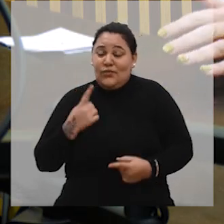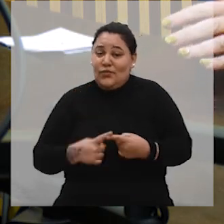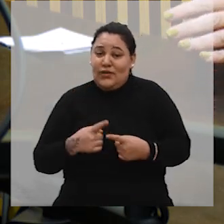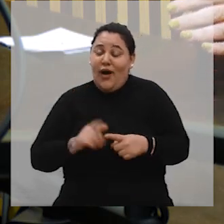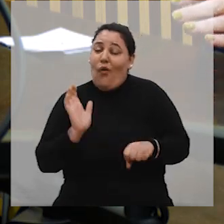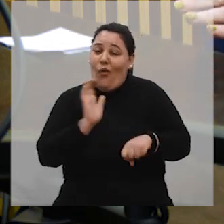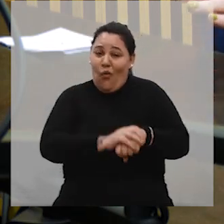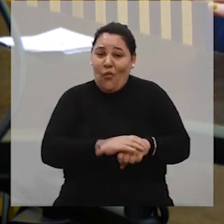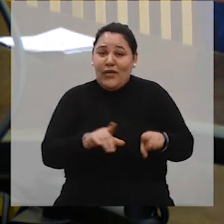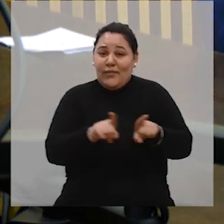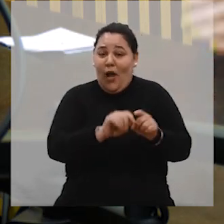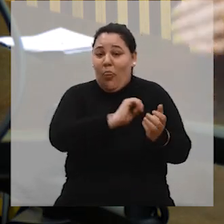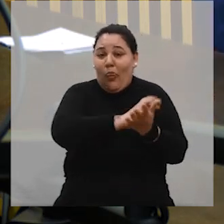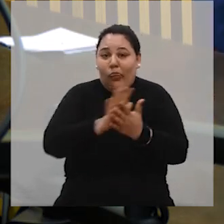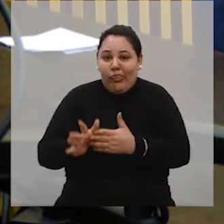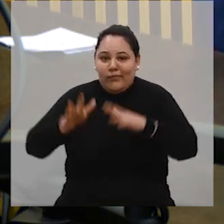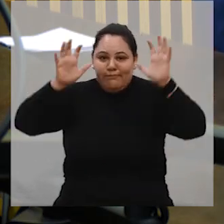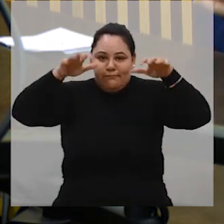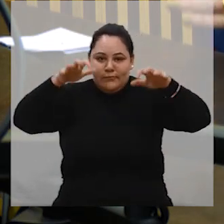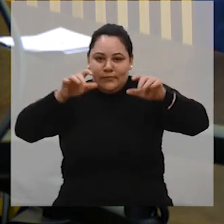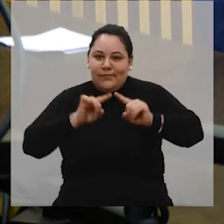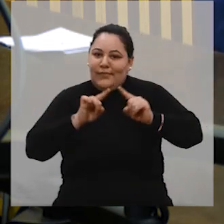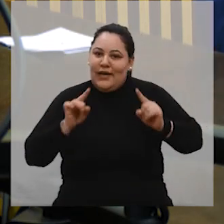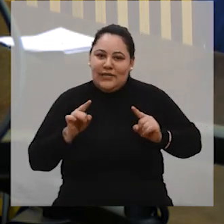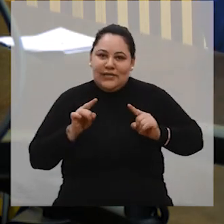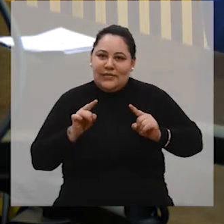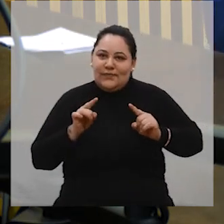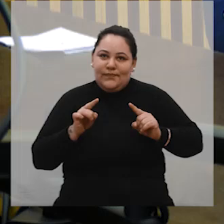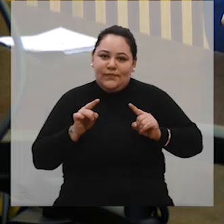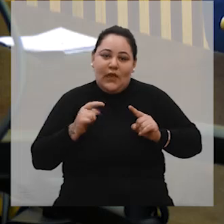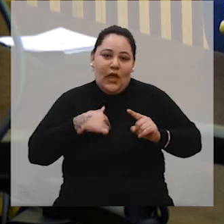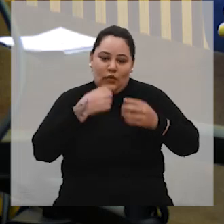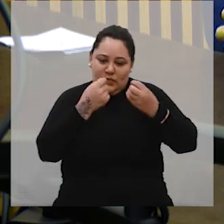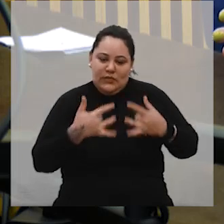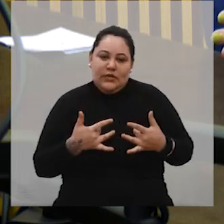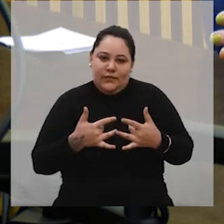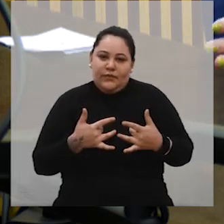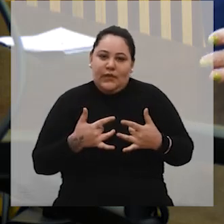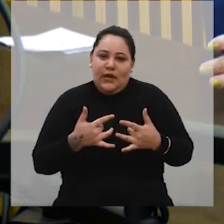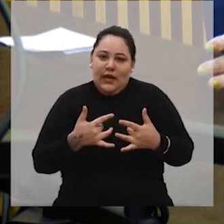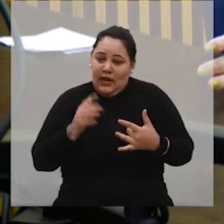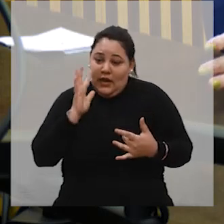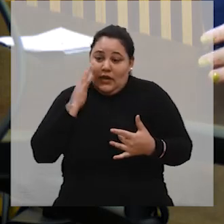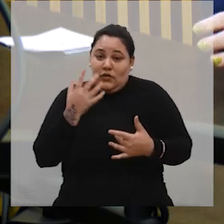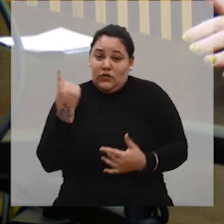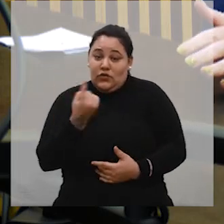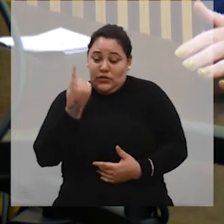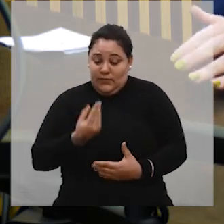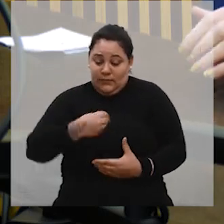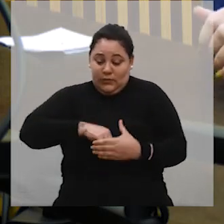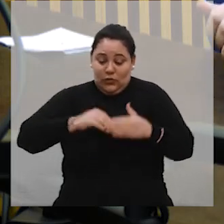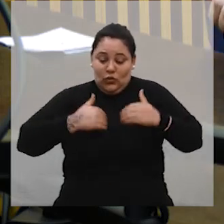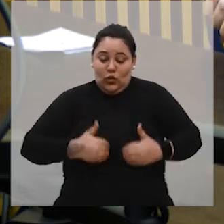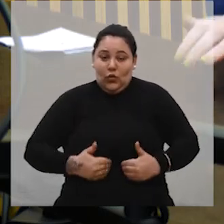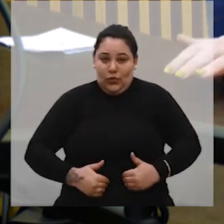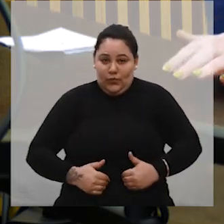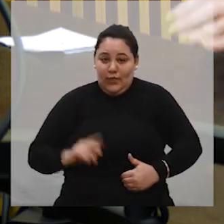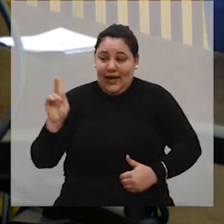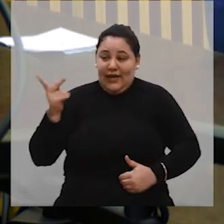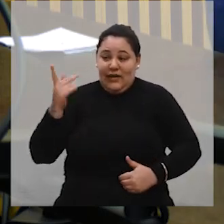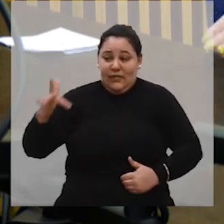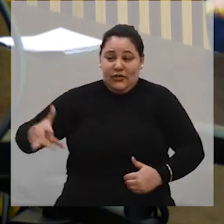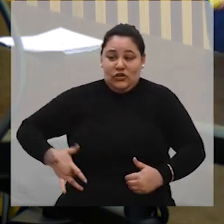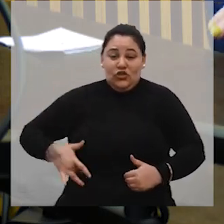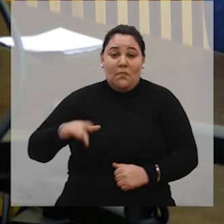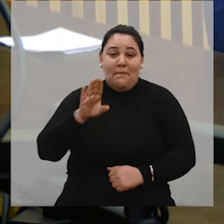estado. Mas, de novo, ela é autolimitada, ela vai resolver sozinha. A hepatite B,